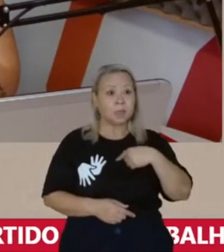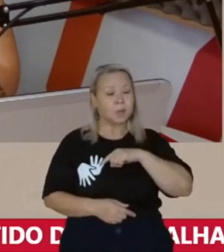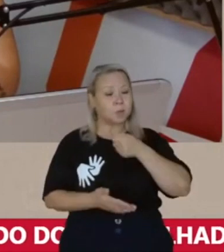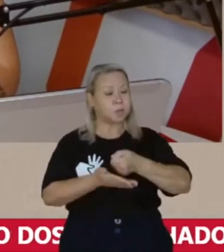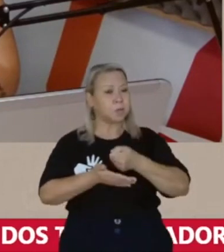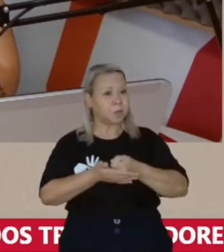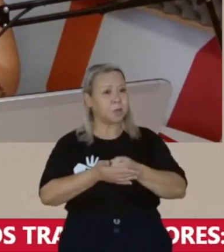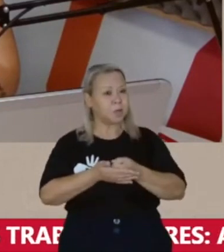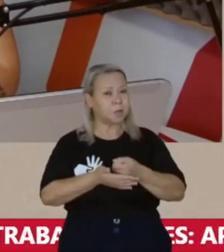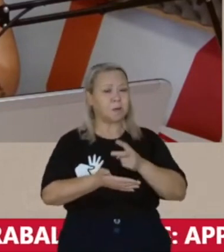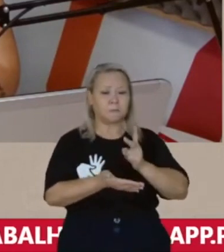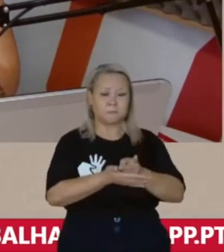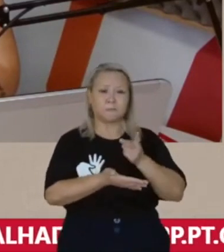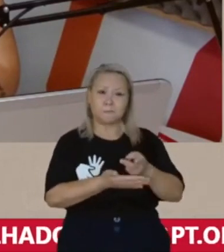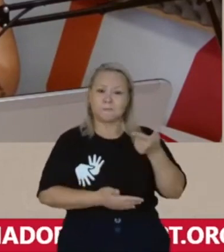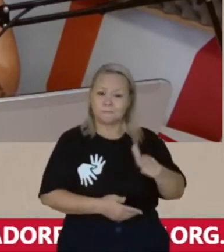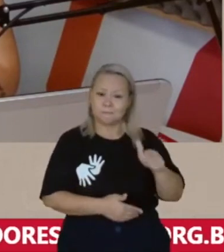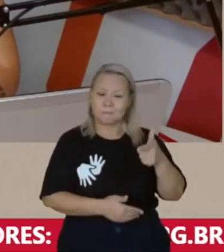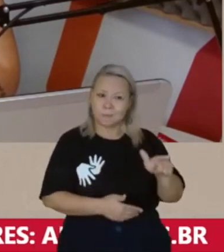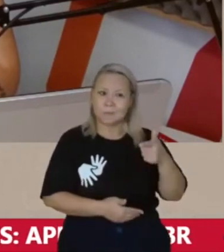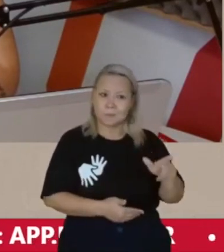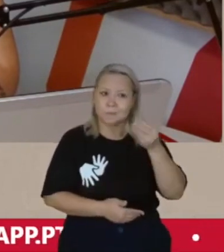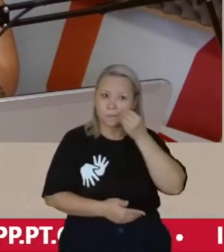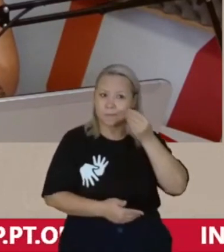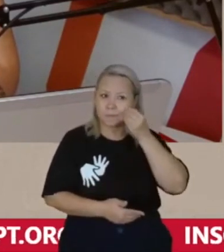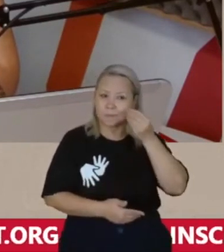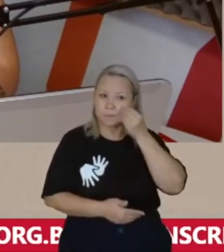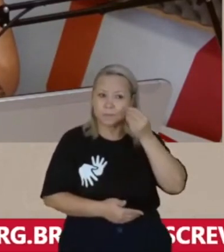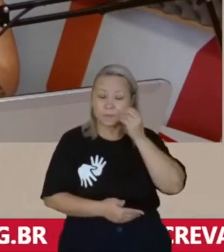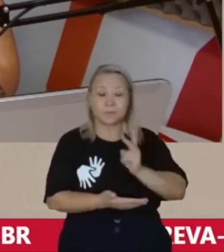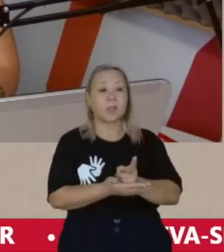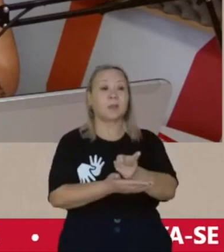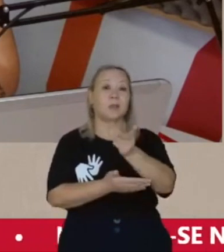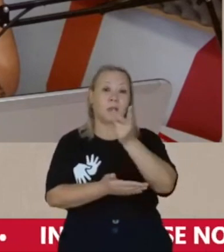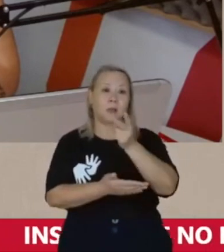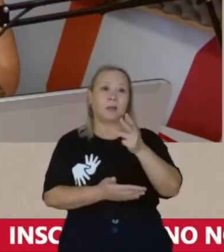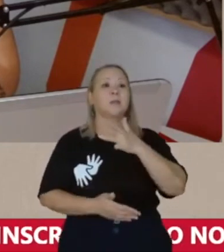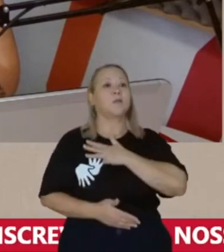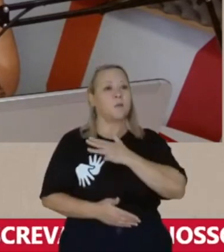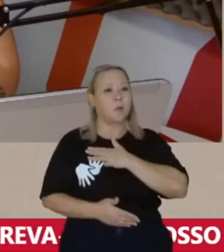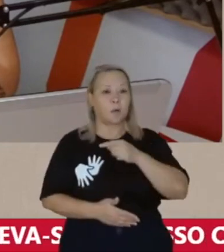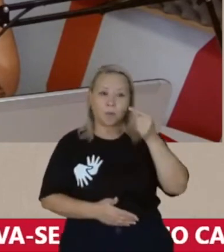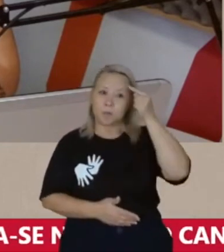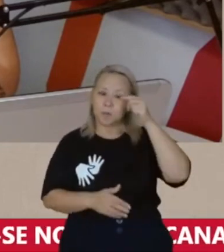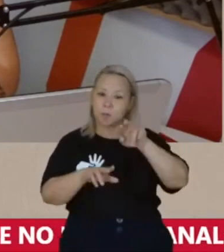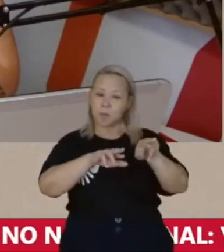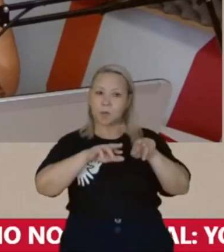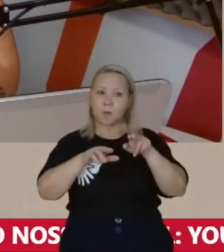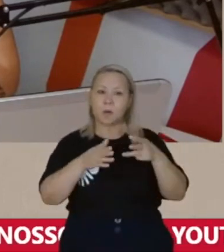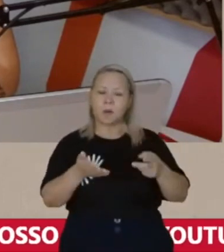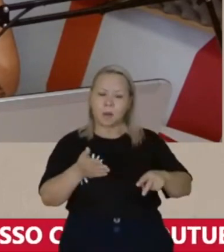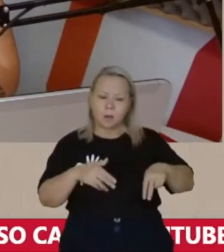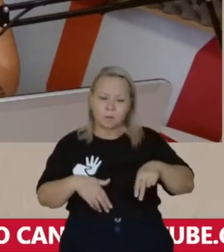deve teimar. E eu teimei. E assim como foi preciso ao Lula para percorrer esse